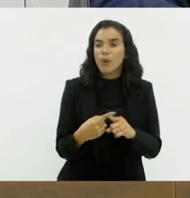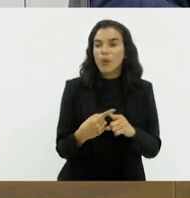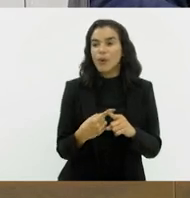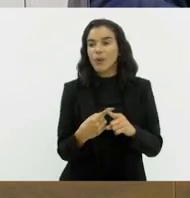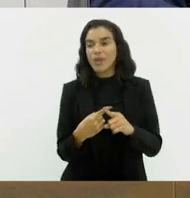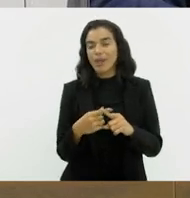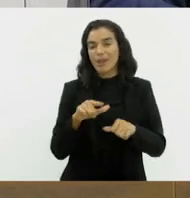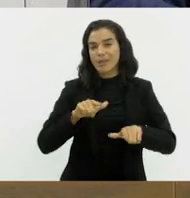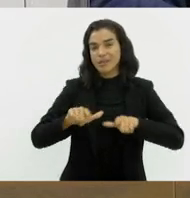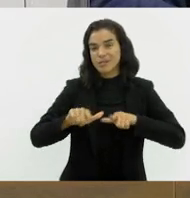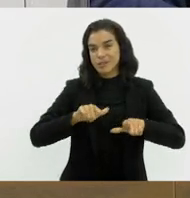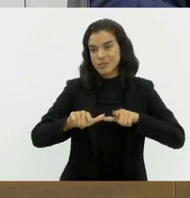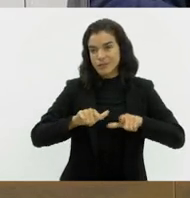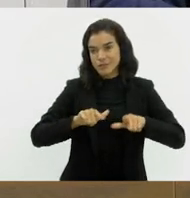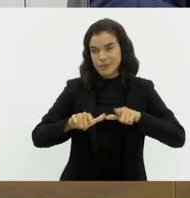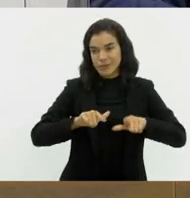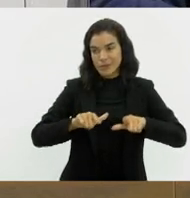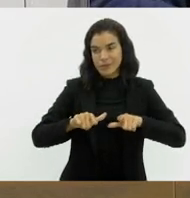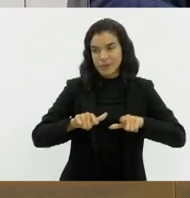essa atividade de